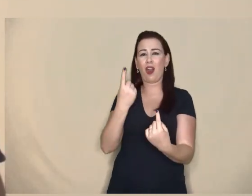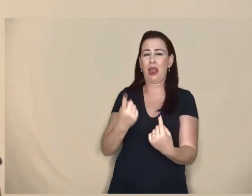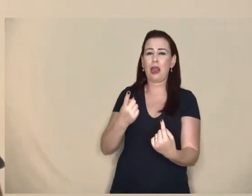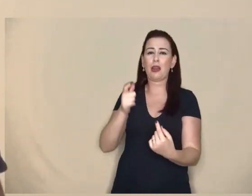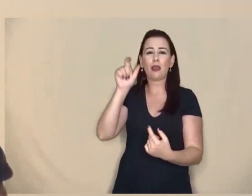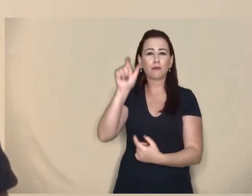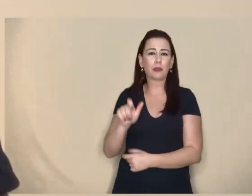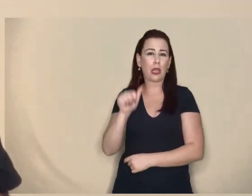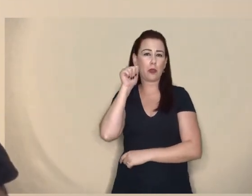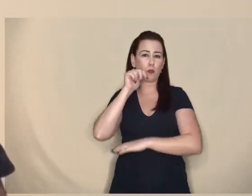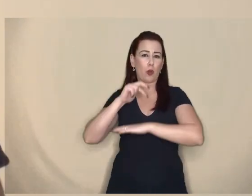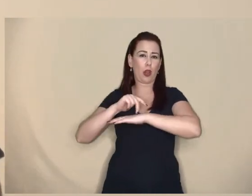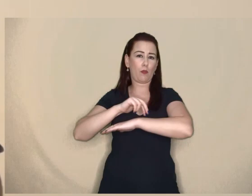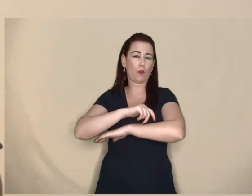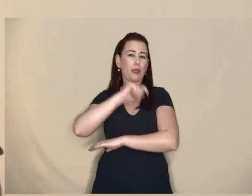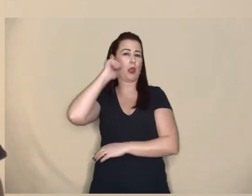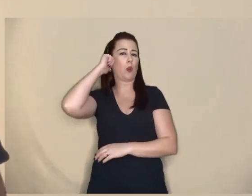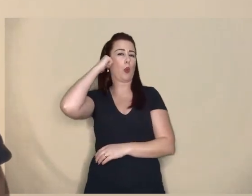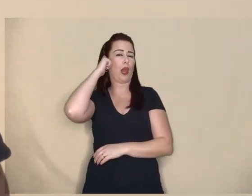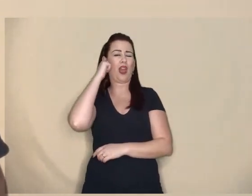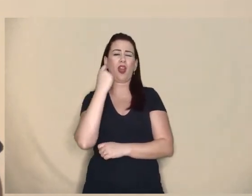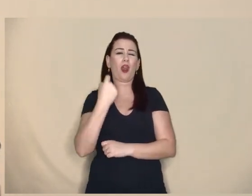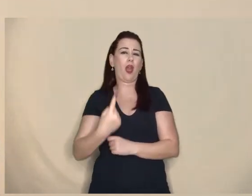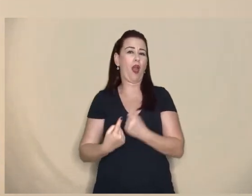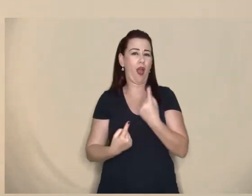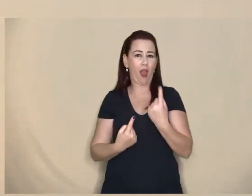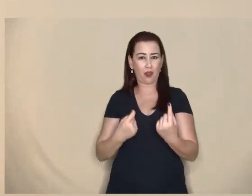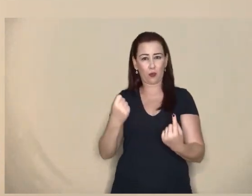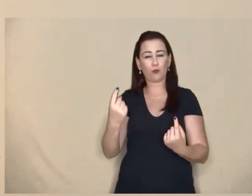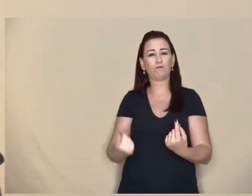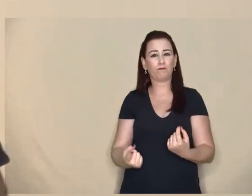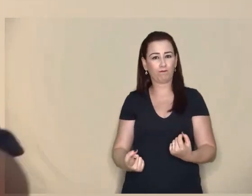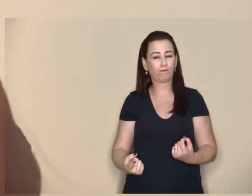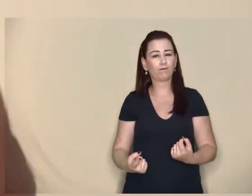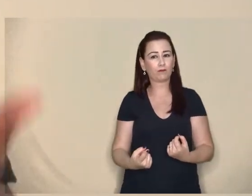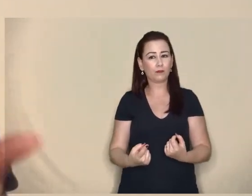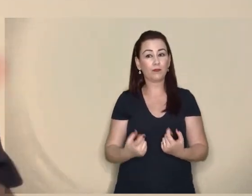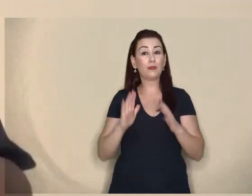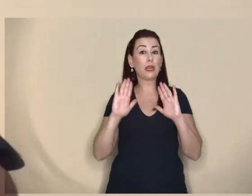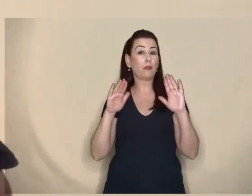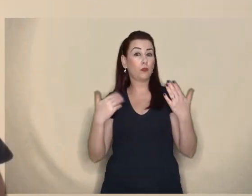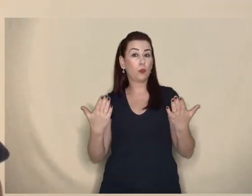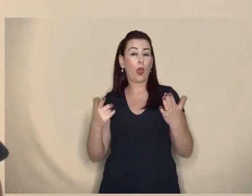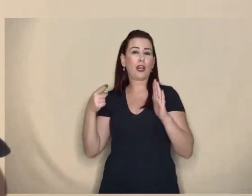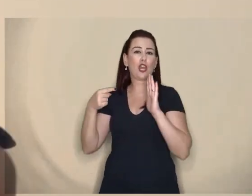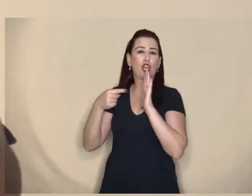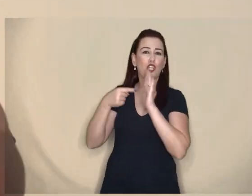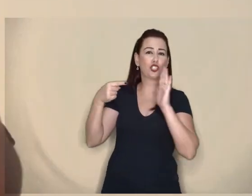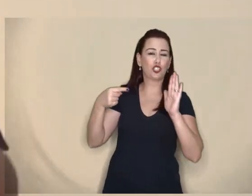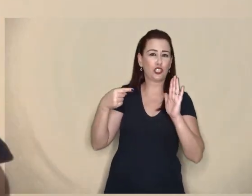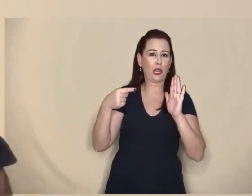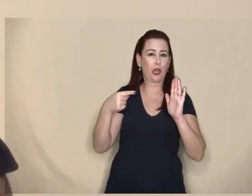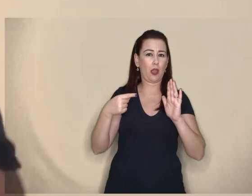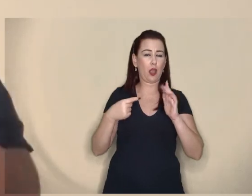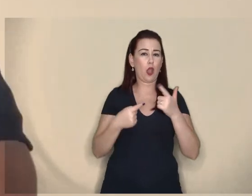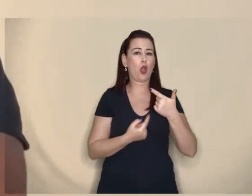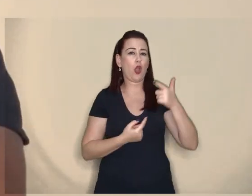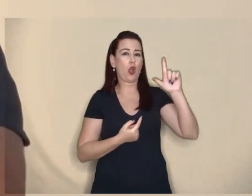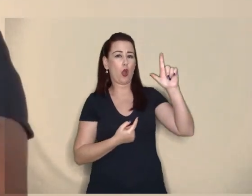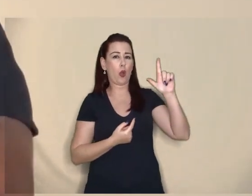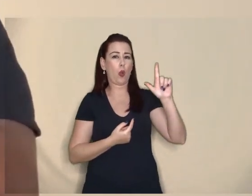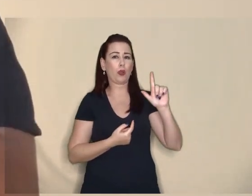é indicação de uma outra, de uma maquiadora ou de uma modelo, que aí sim eu vou ter